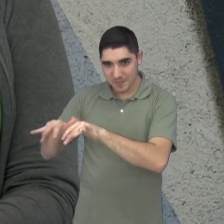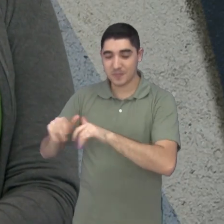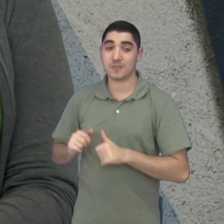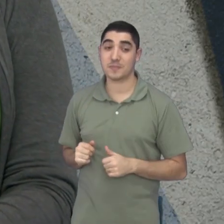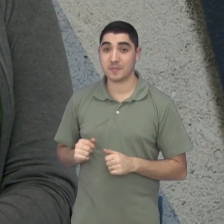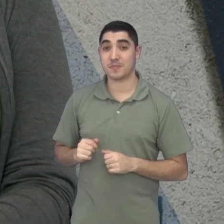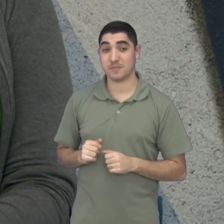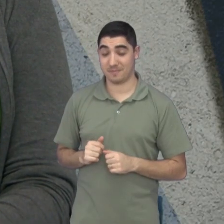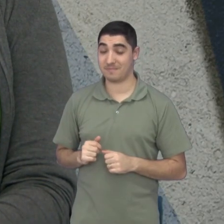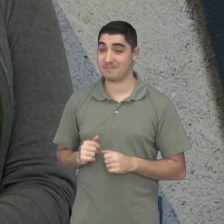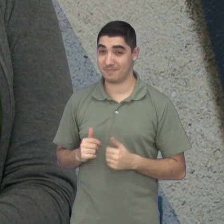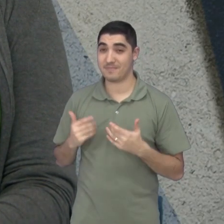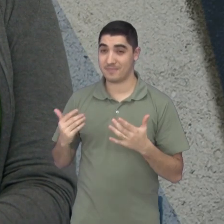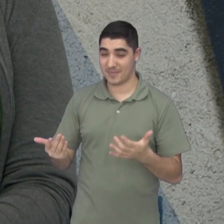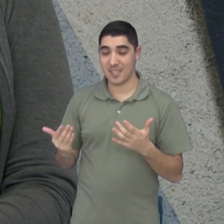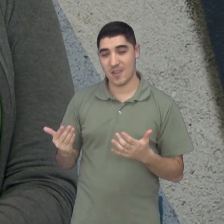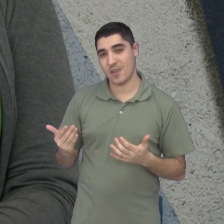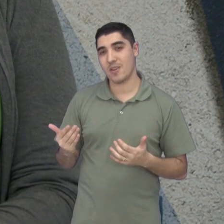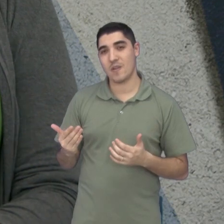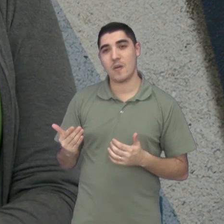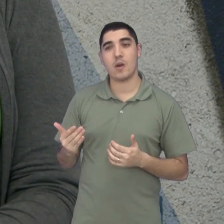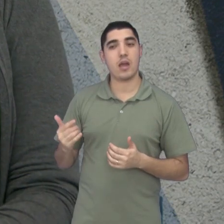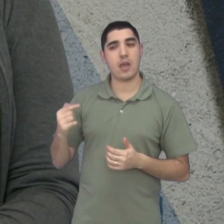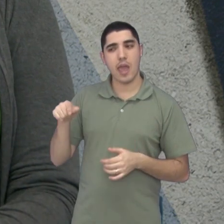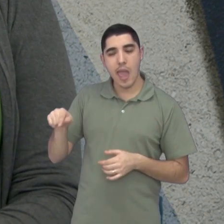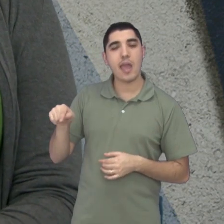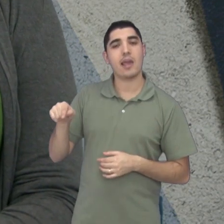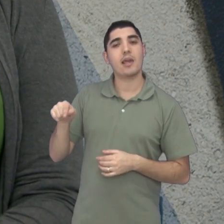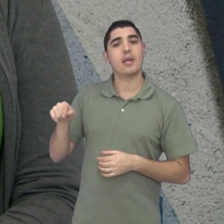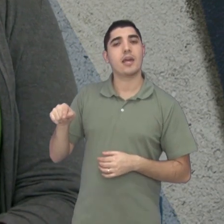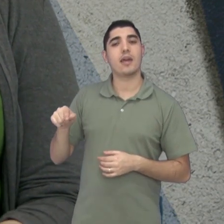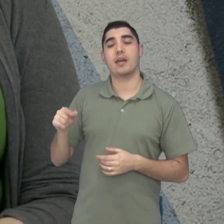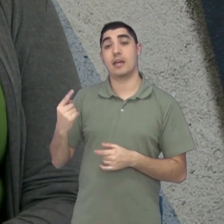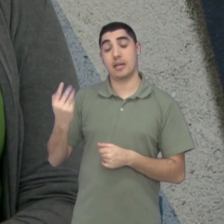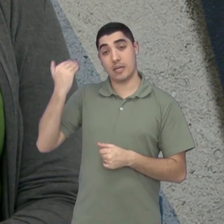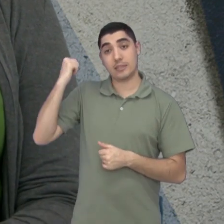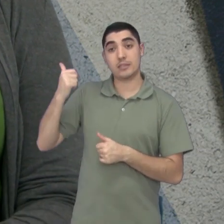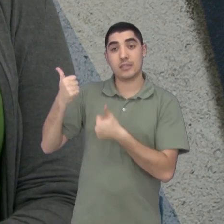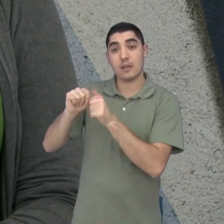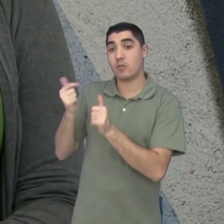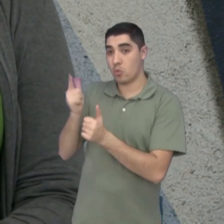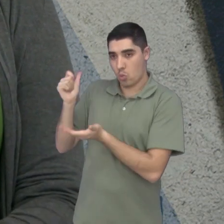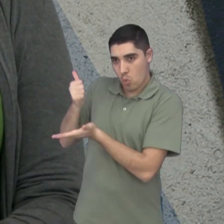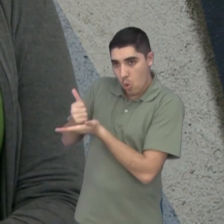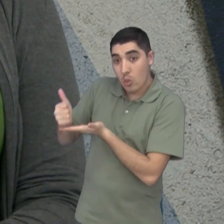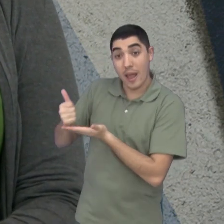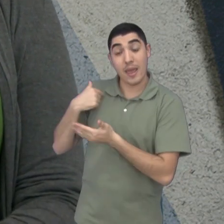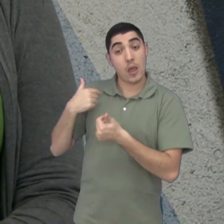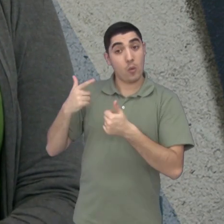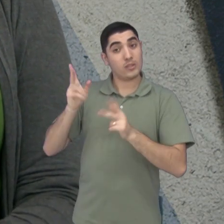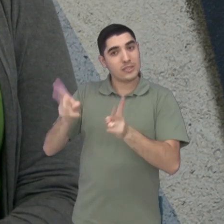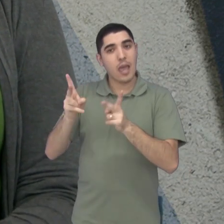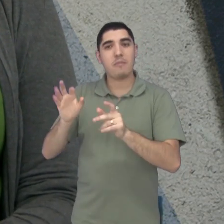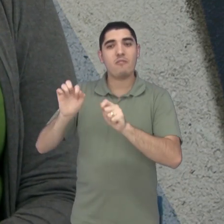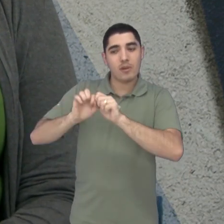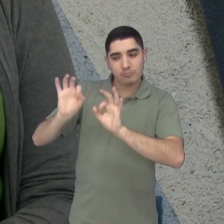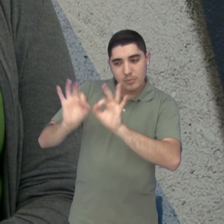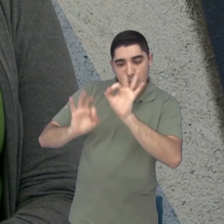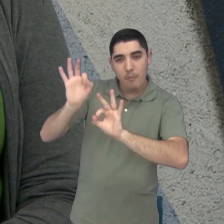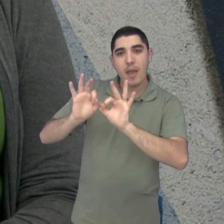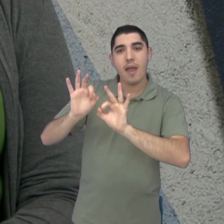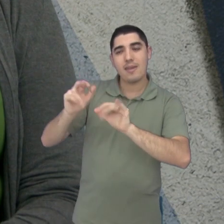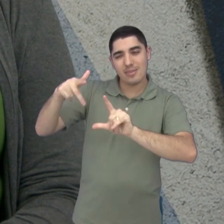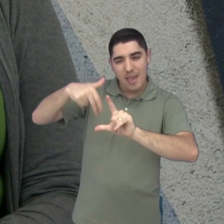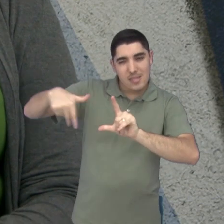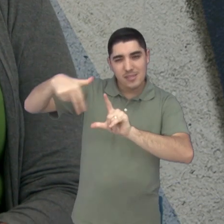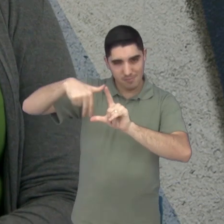Então, no caso, eu tinha acabado um contrato, né? Na verdade, eu fazia animação, eu era animadora. E eu tinha acabado um